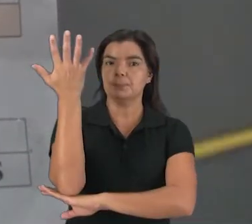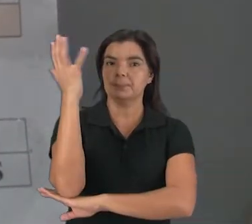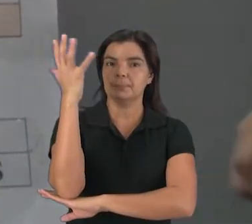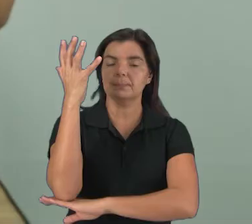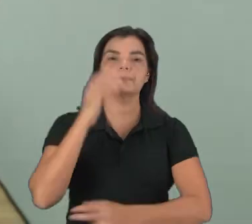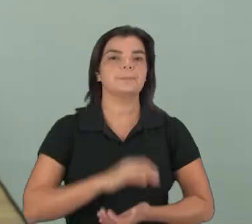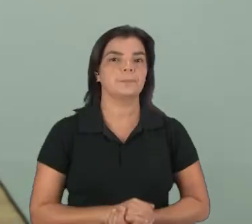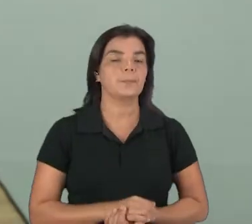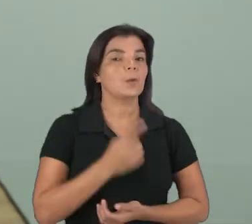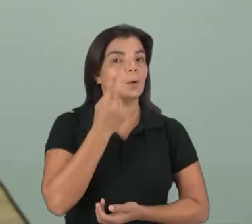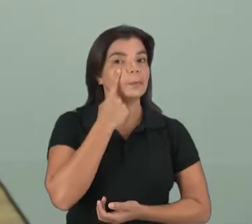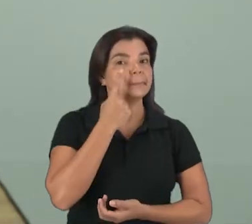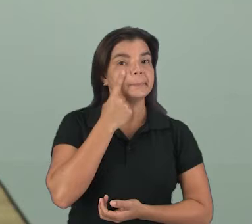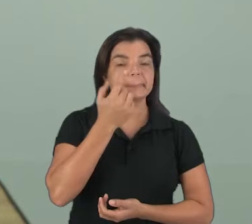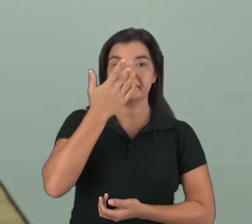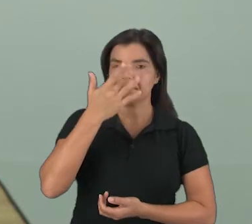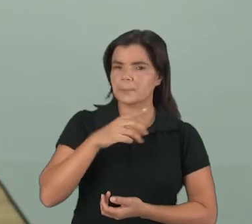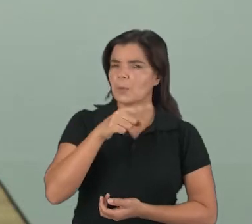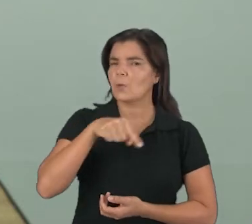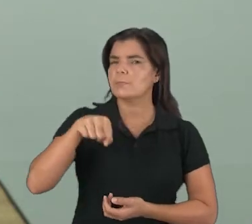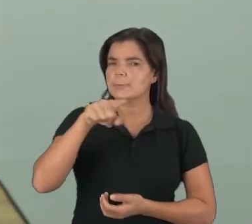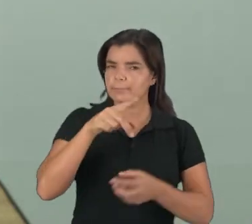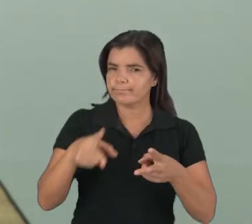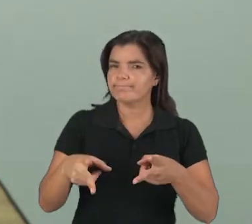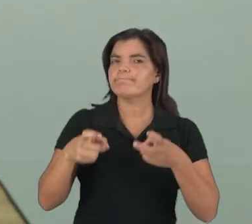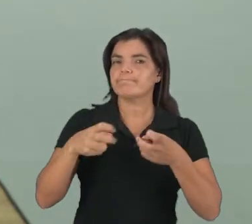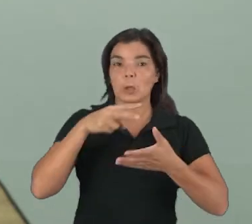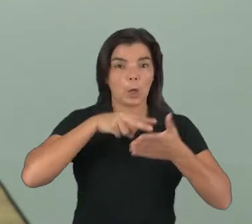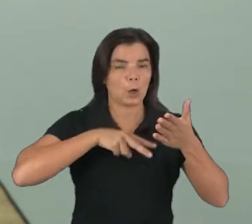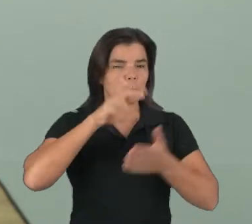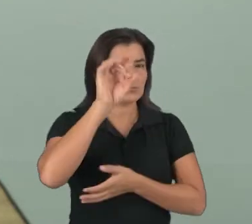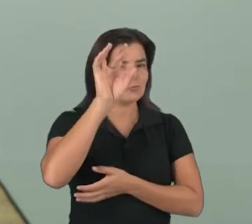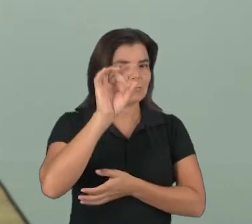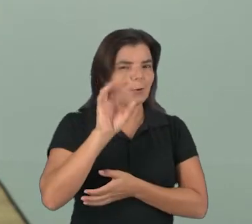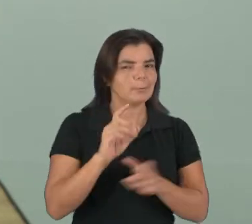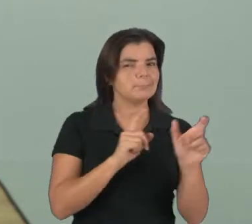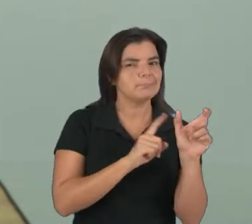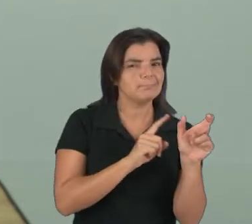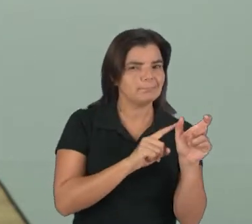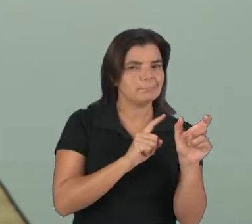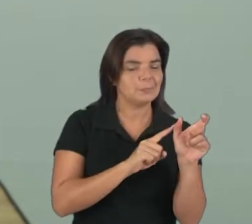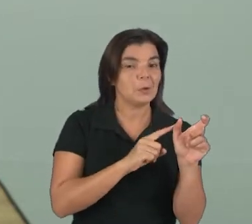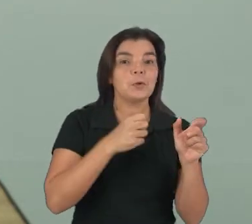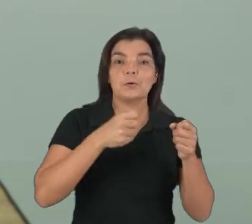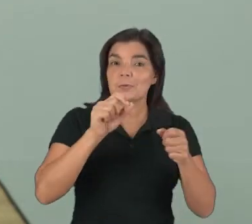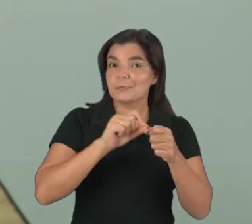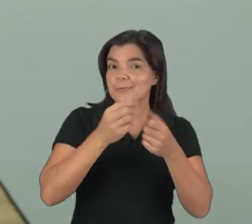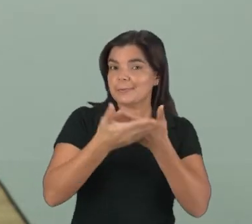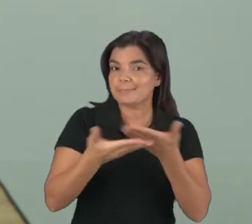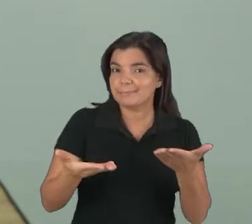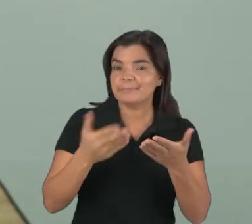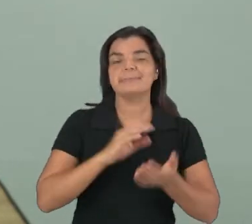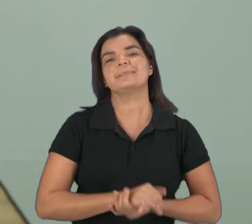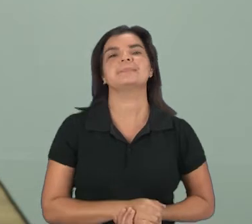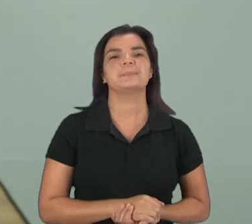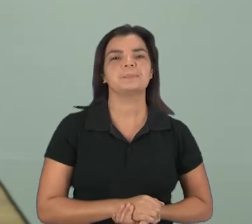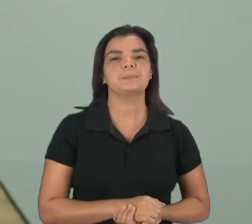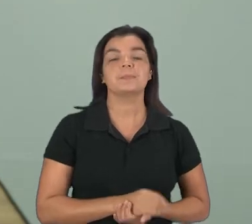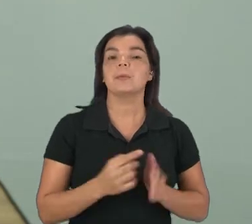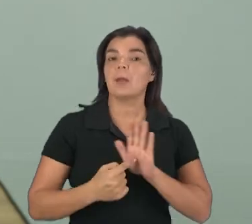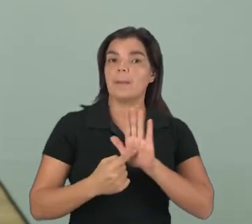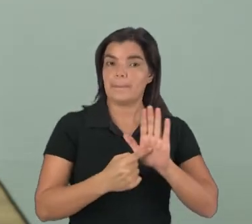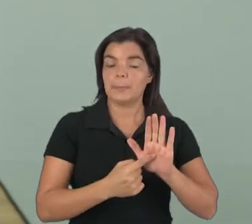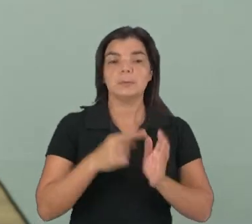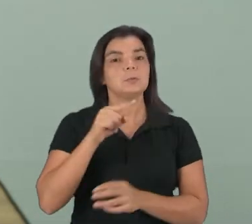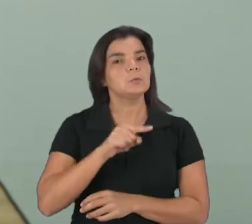árvore. Olhem só, crianças, vocês perceberam a leitura de cada uma dessas palavras que eu acabei de fazer para vocês? A presença